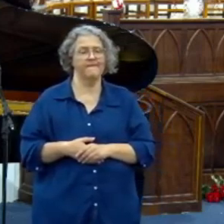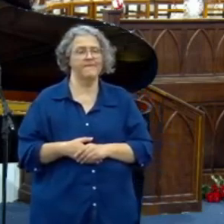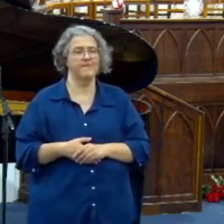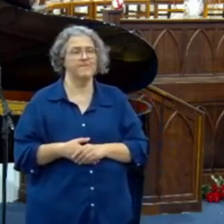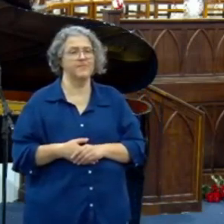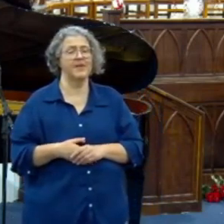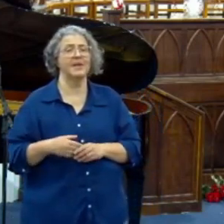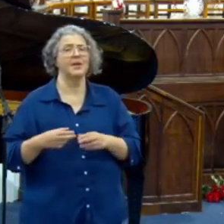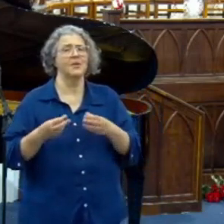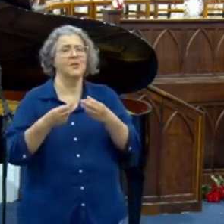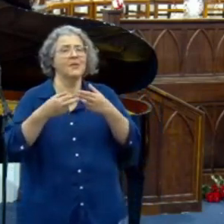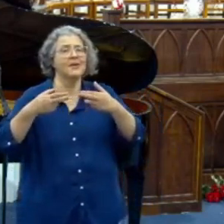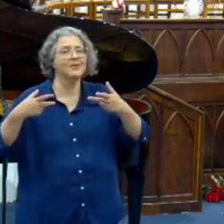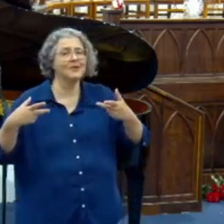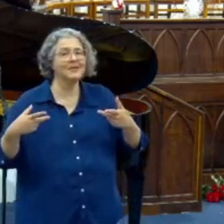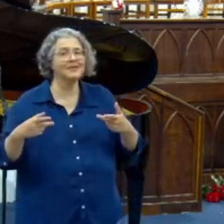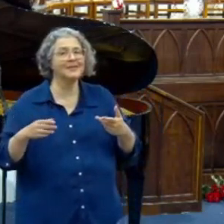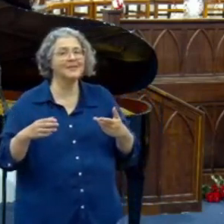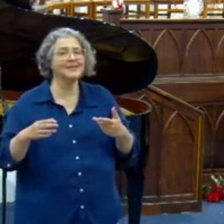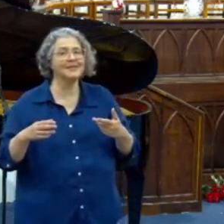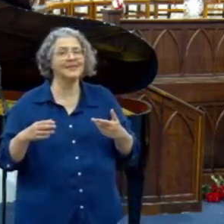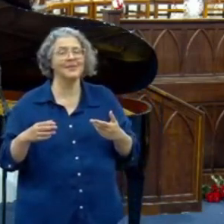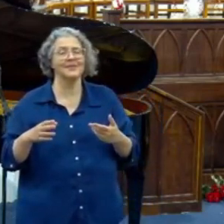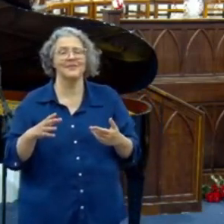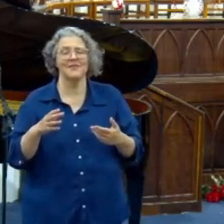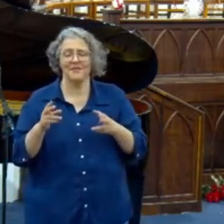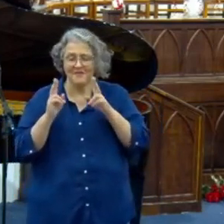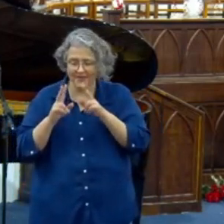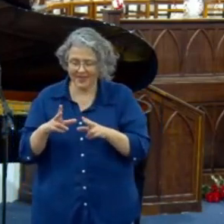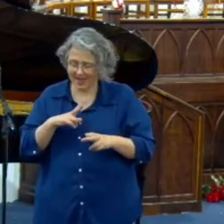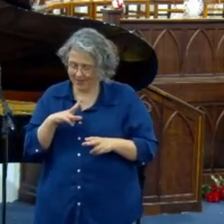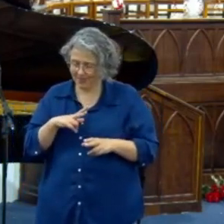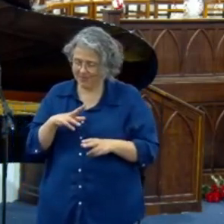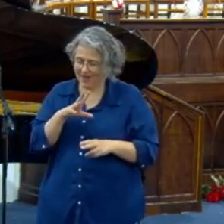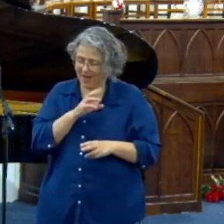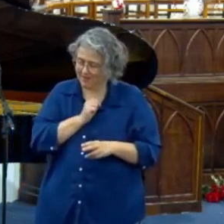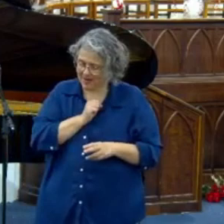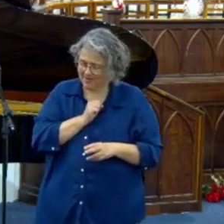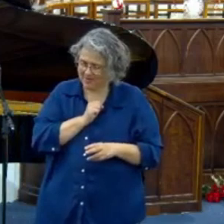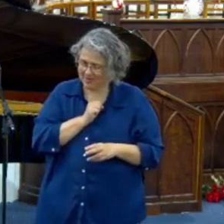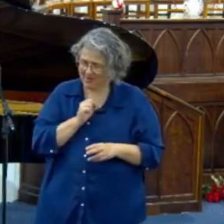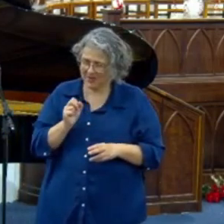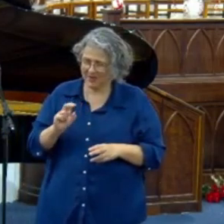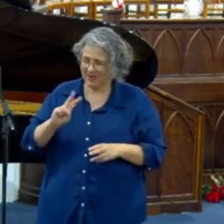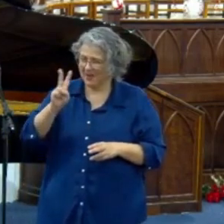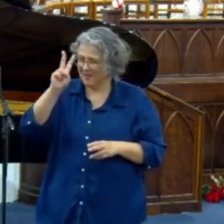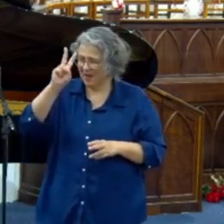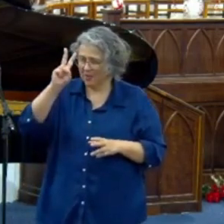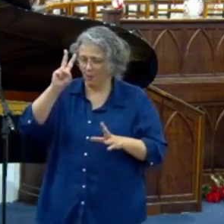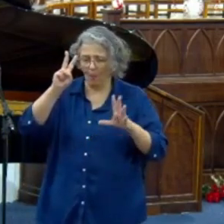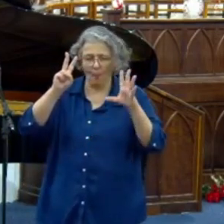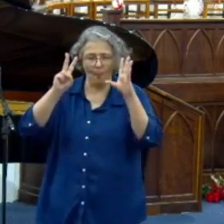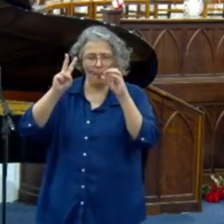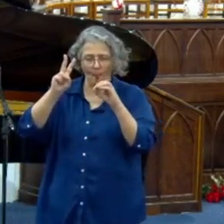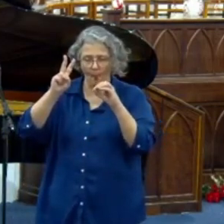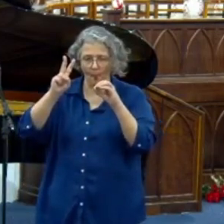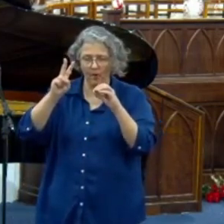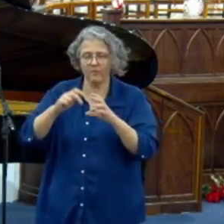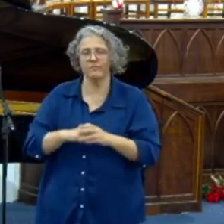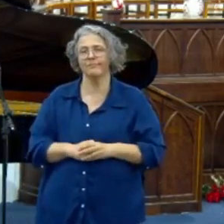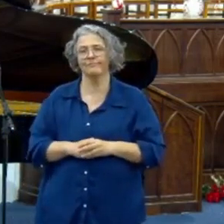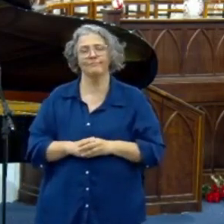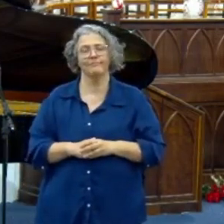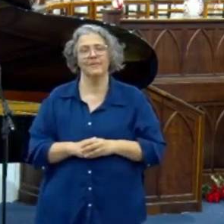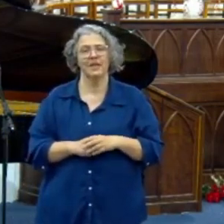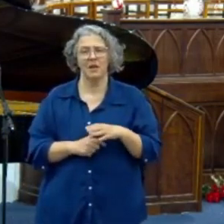temos, amamos e que não valem nada diante do Senhor. Renuncie o que é perecível para